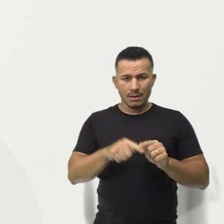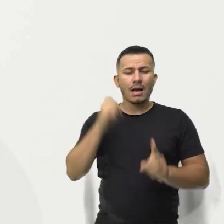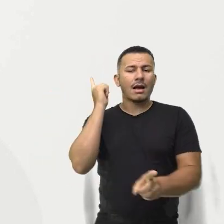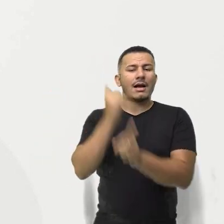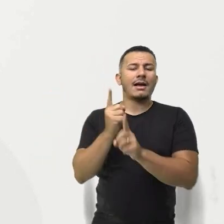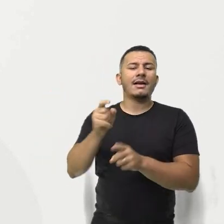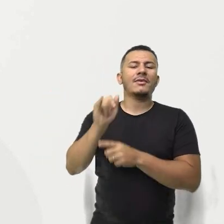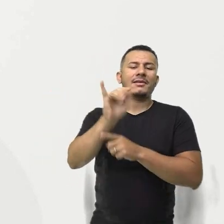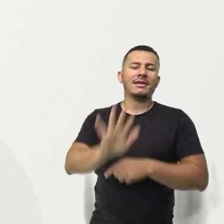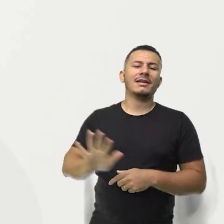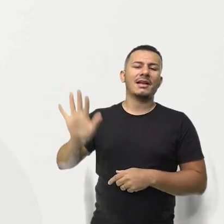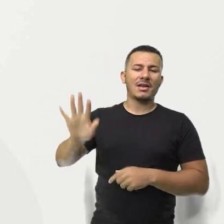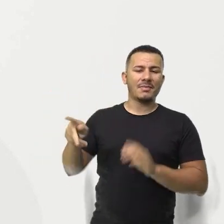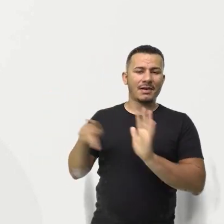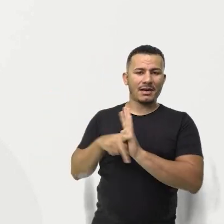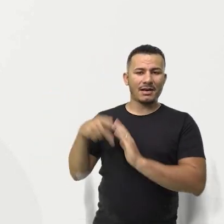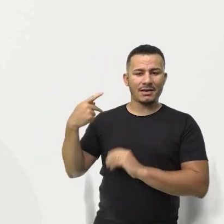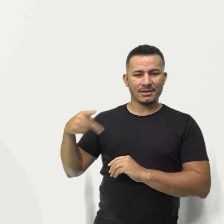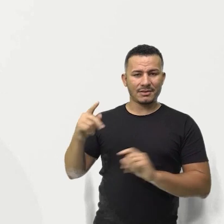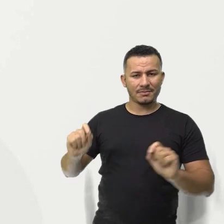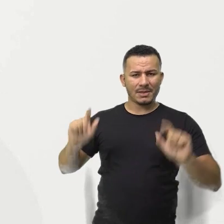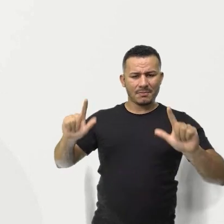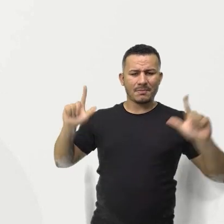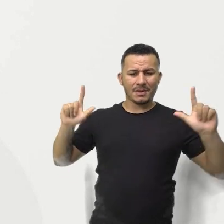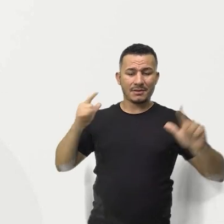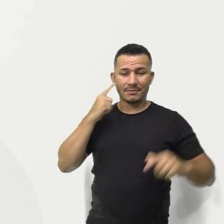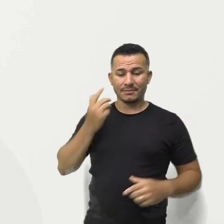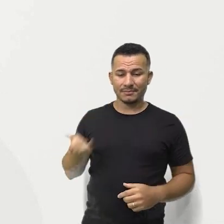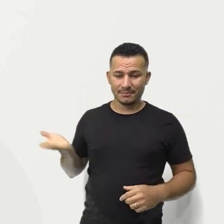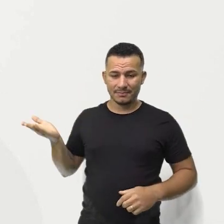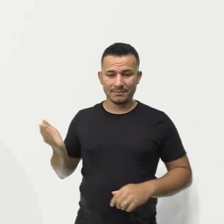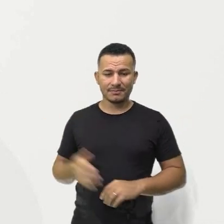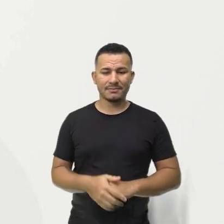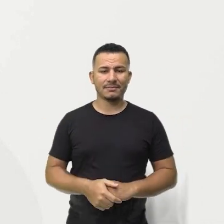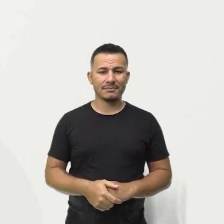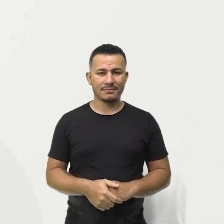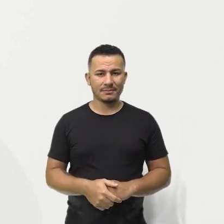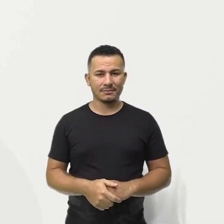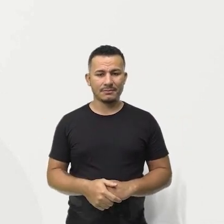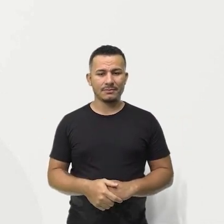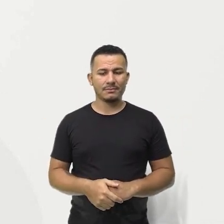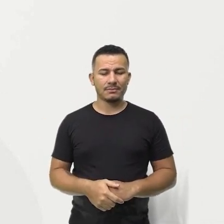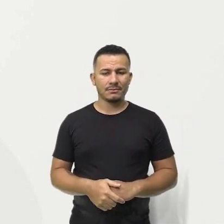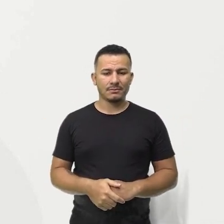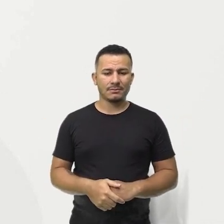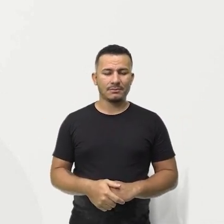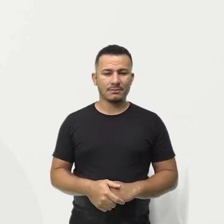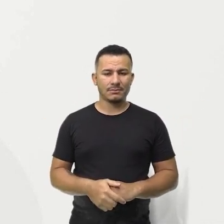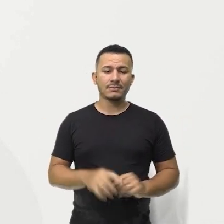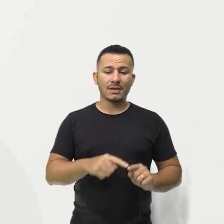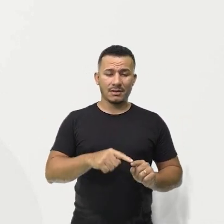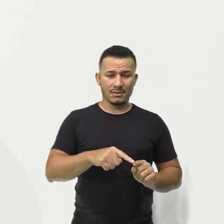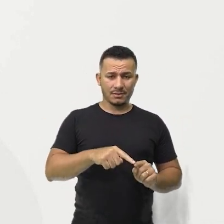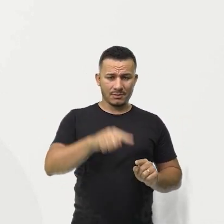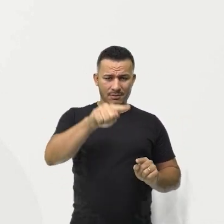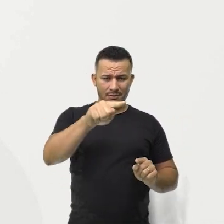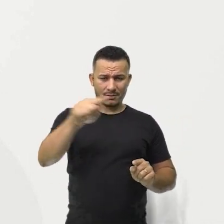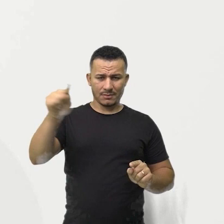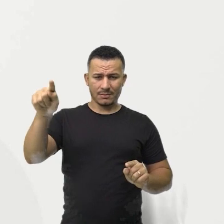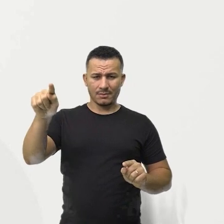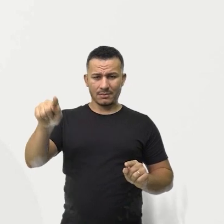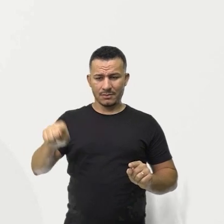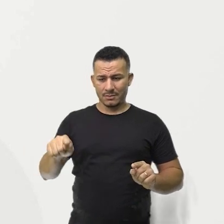Bem por aqui assim. Beleza? E aí, quando a gente ligar os pontos, nós teremos a figura